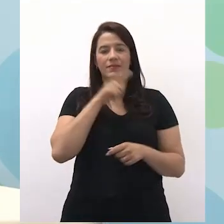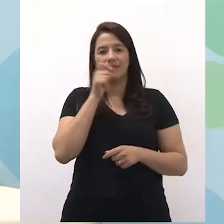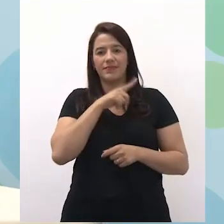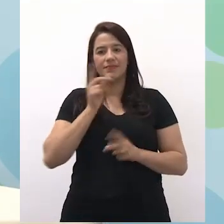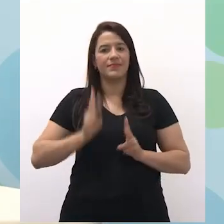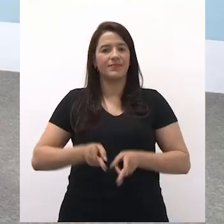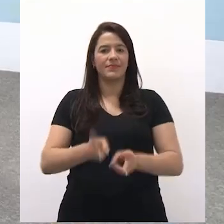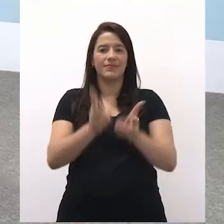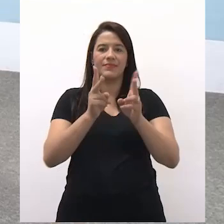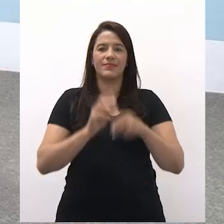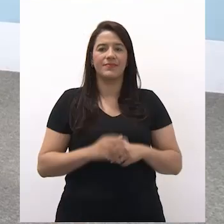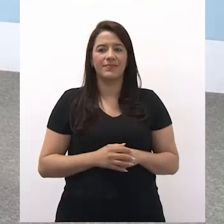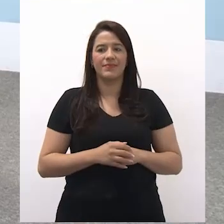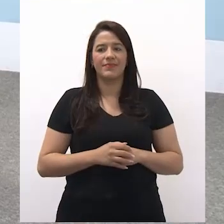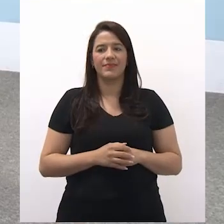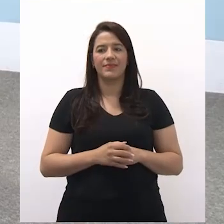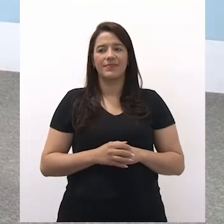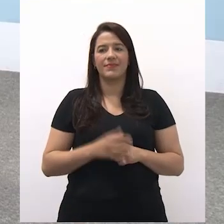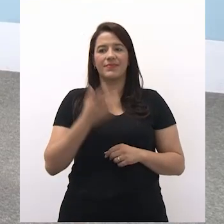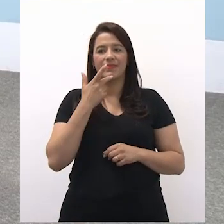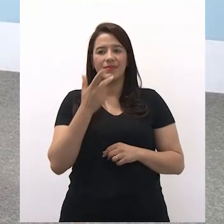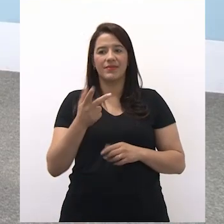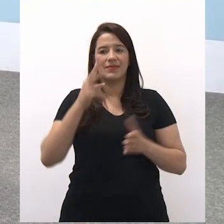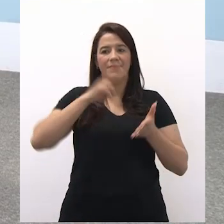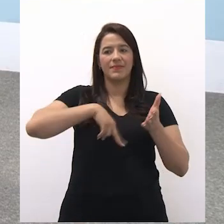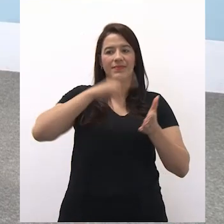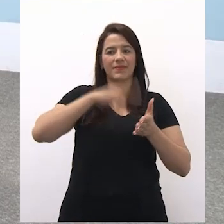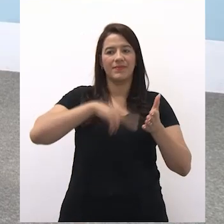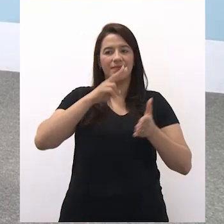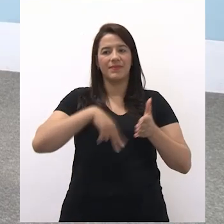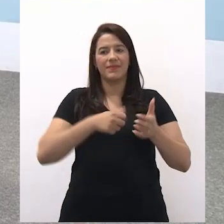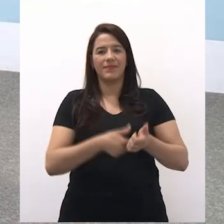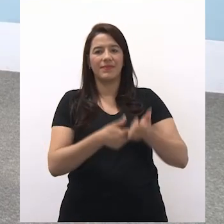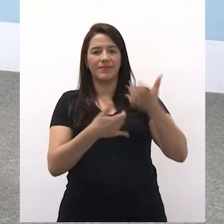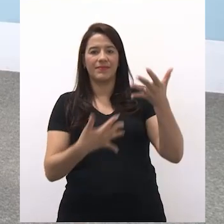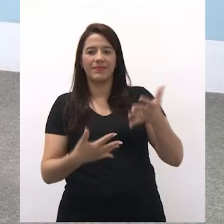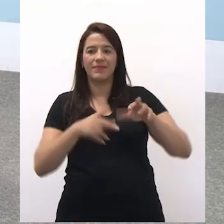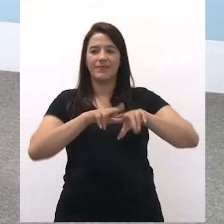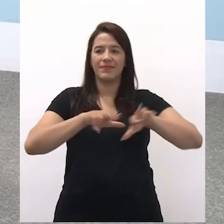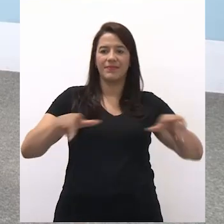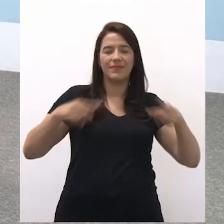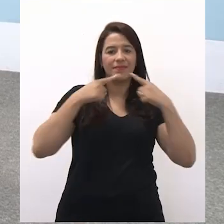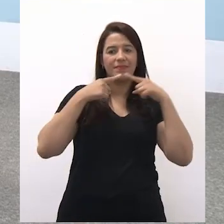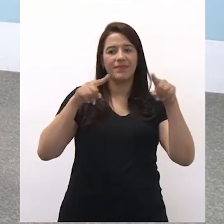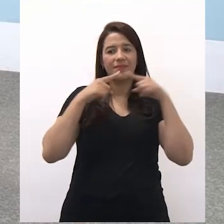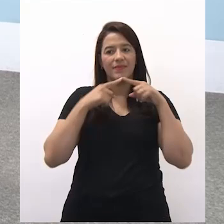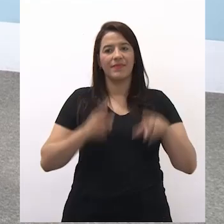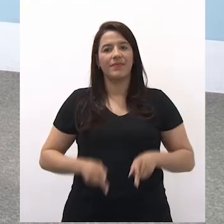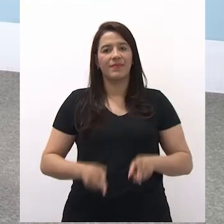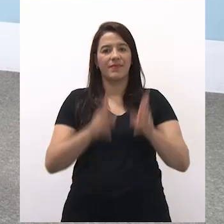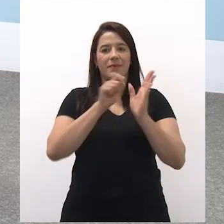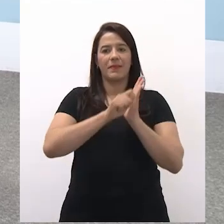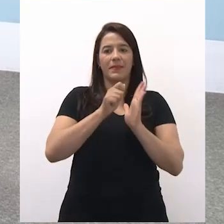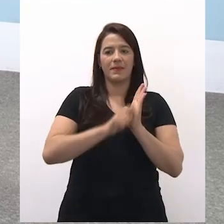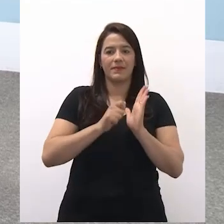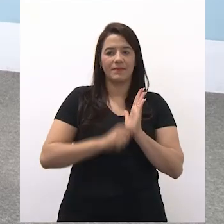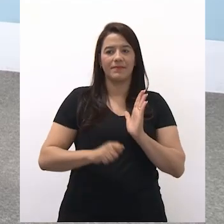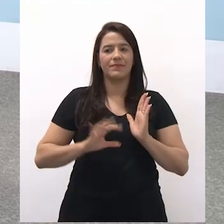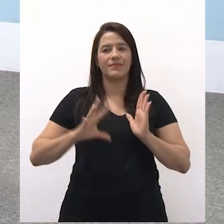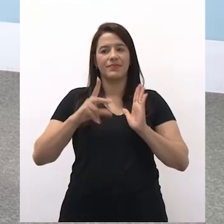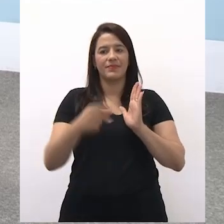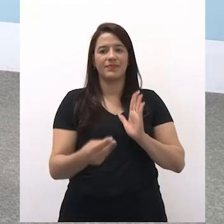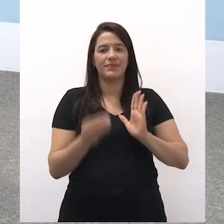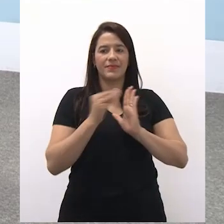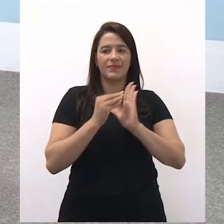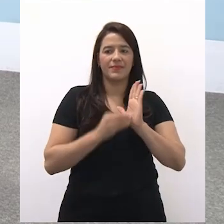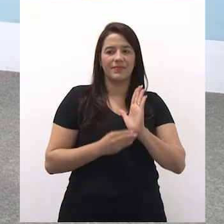Vanderlei? Sempre bem-humorados. Eles pensam que a gente não leu aqui o chat, as críticas, né? A gente anota aqui as críticas tá também. tudo